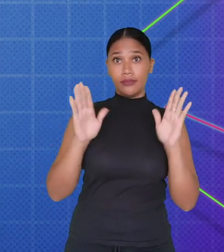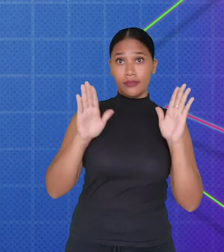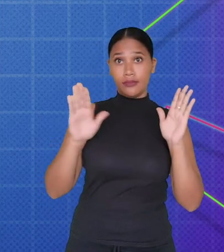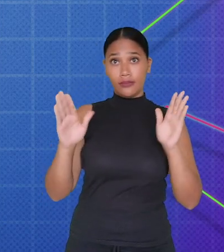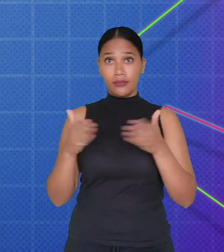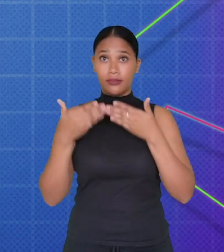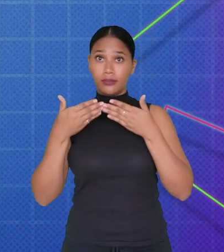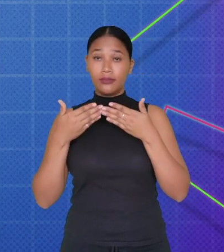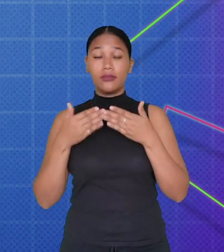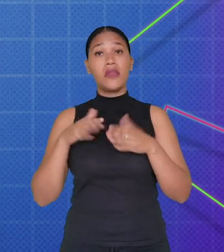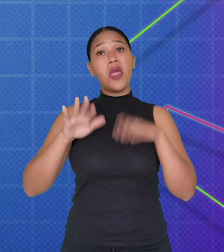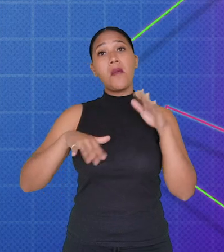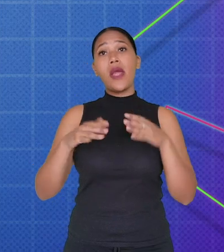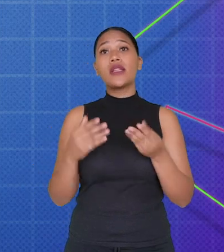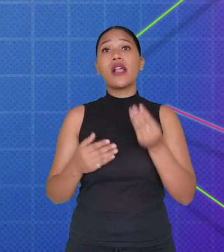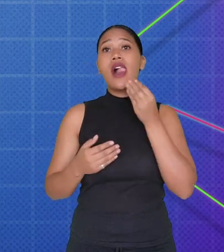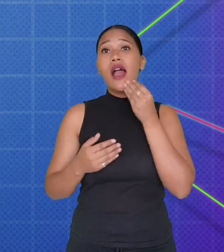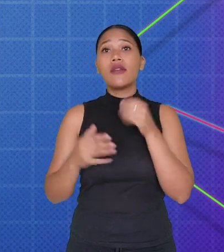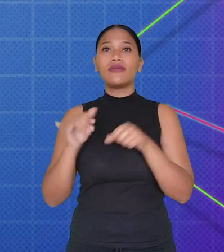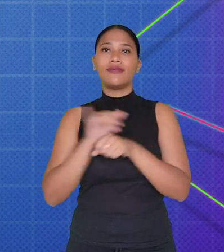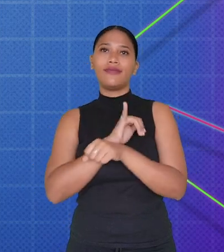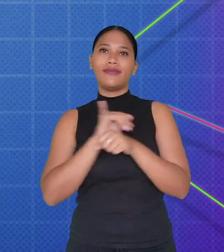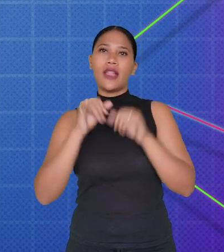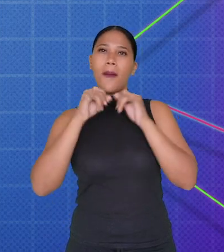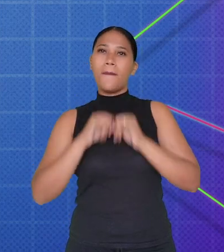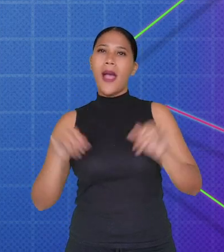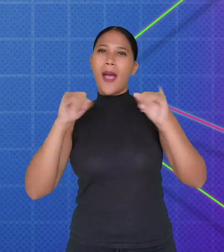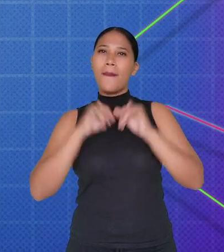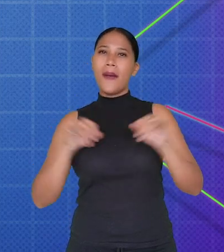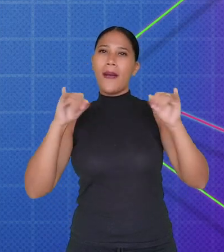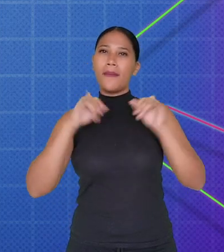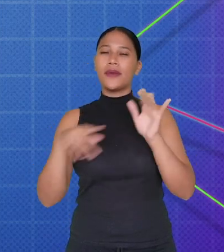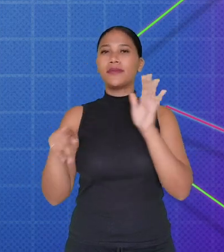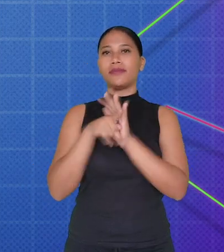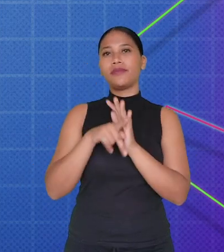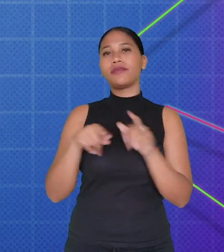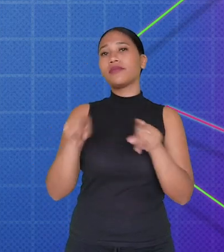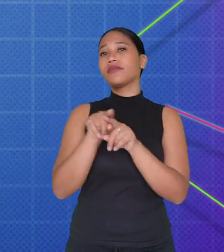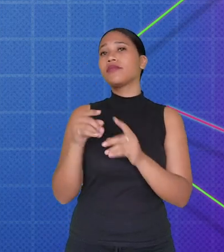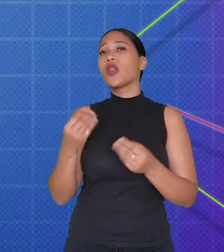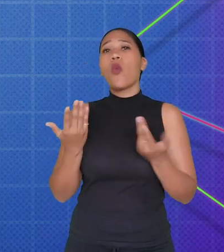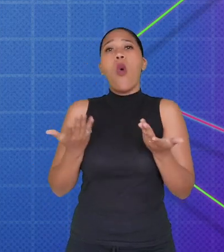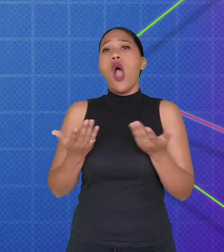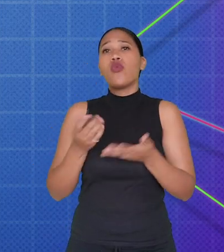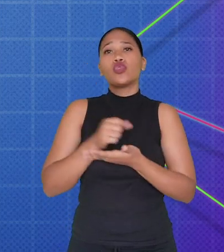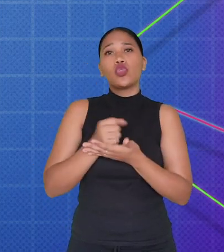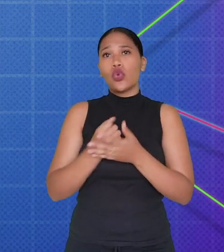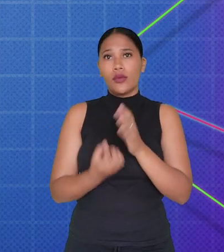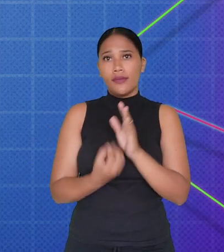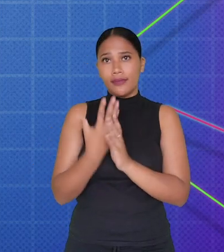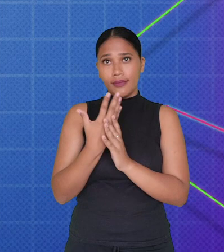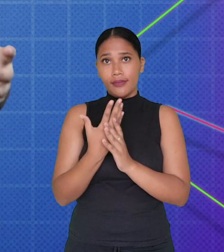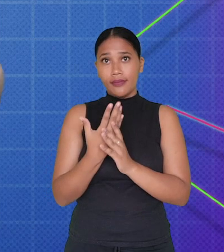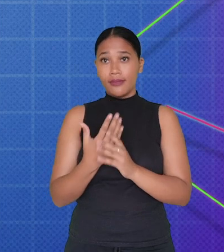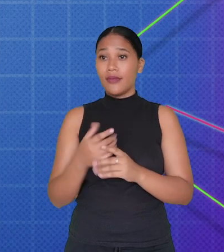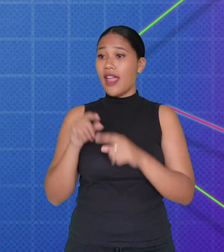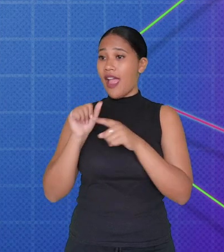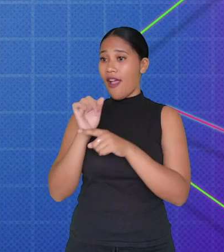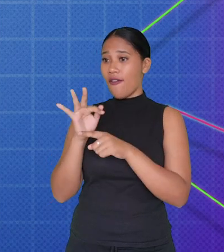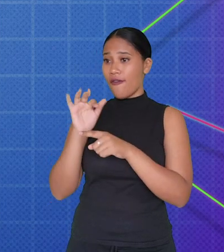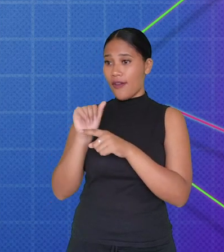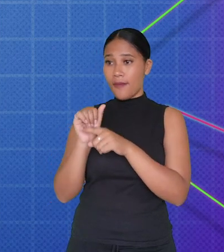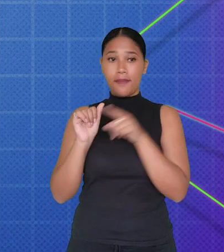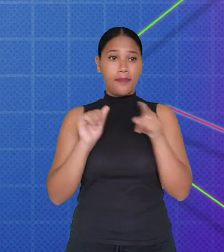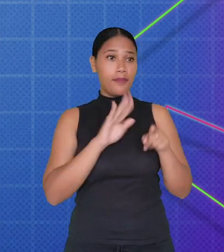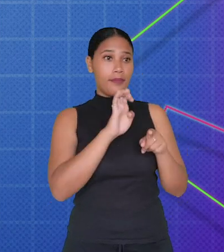Escolha entre o teste aberto e o teste fechado depende é claro da estratégia de marketing dos desenvolvedores e do tipo de jogo que estão criando as fases